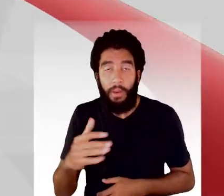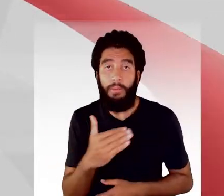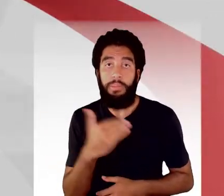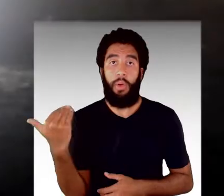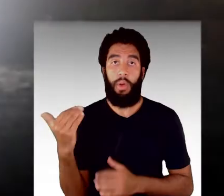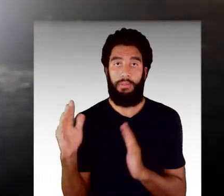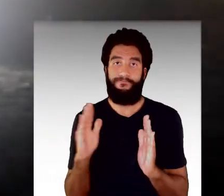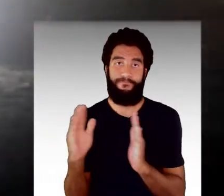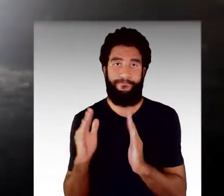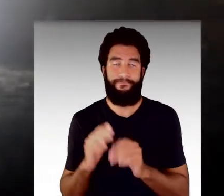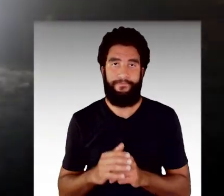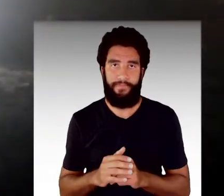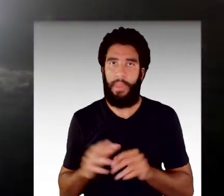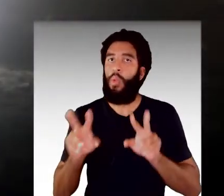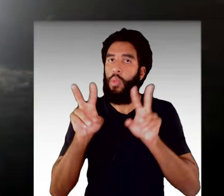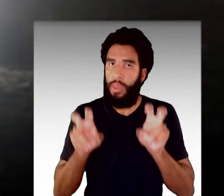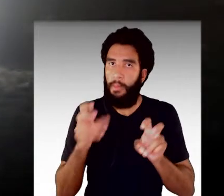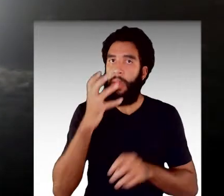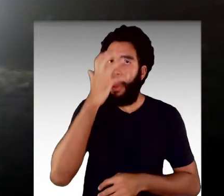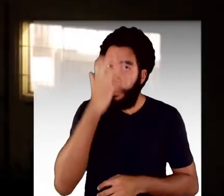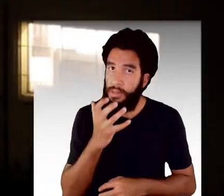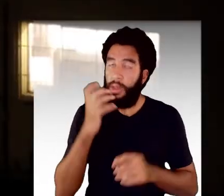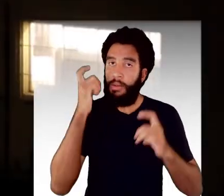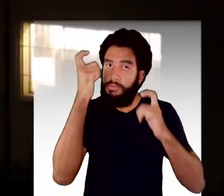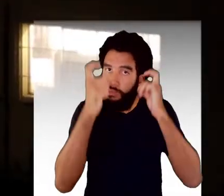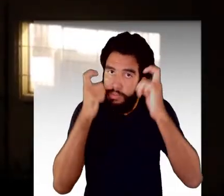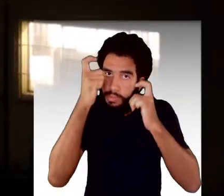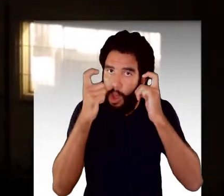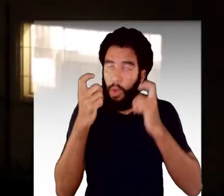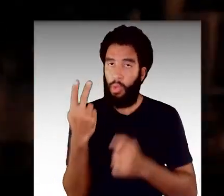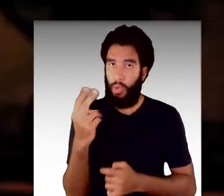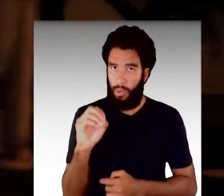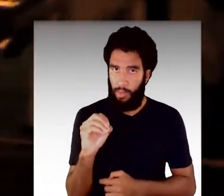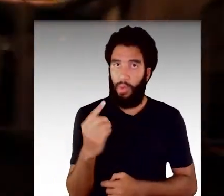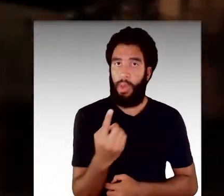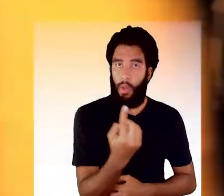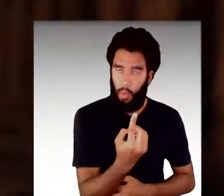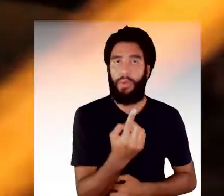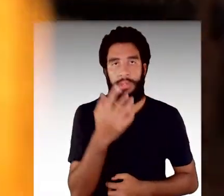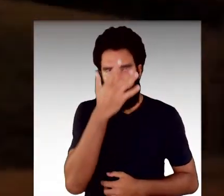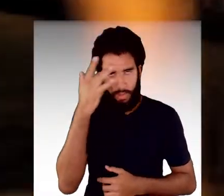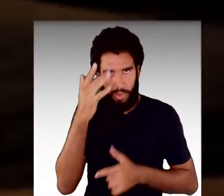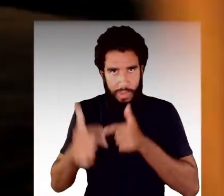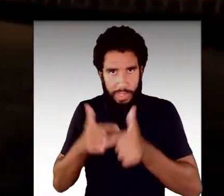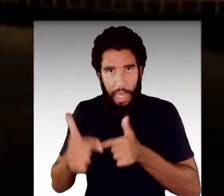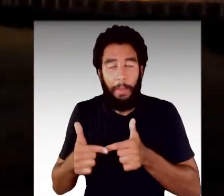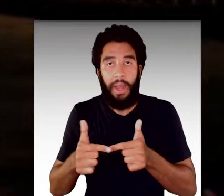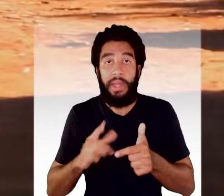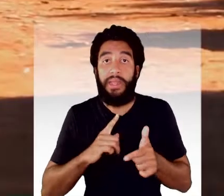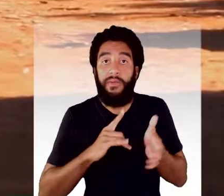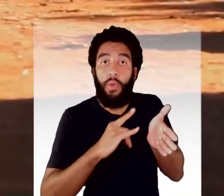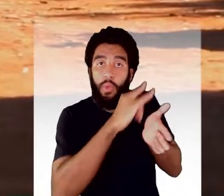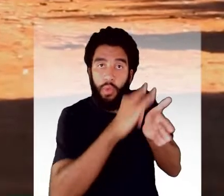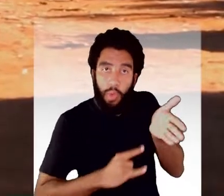no período. O assunto é tão sério e preocupante que, em 2011, a realidade dos trabalhadores de